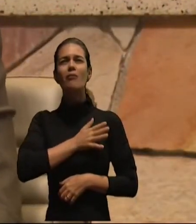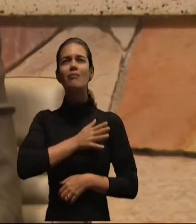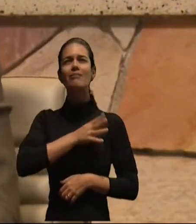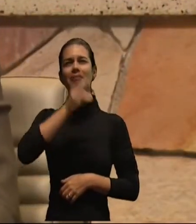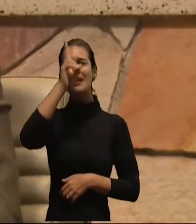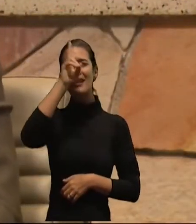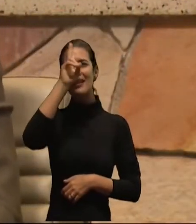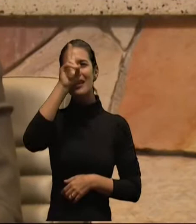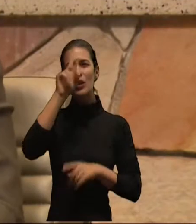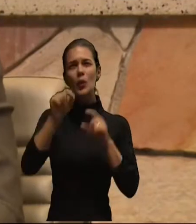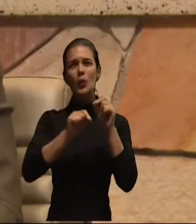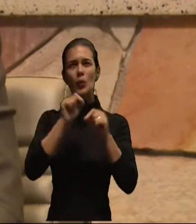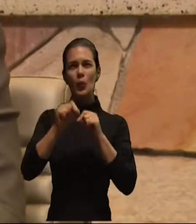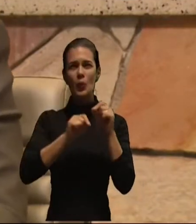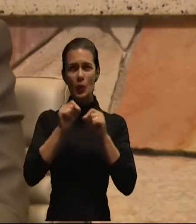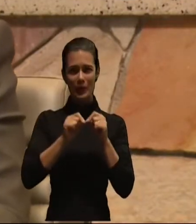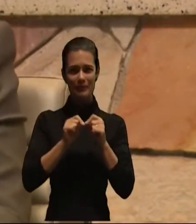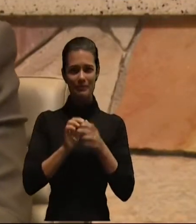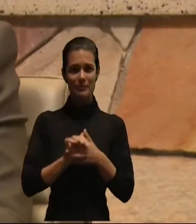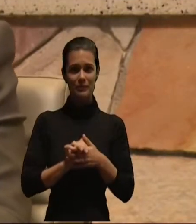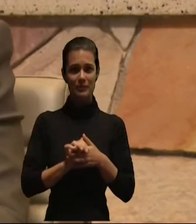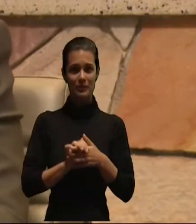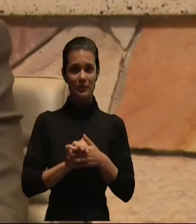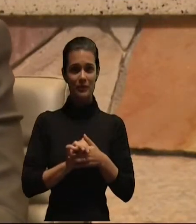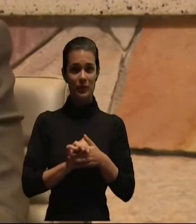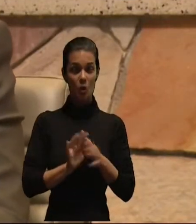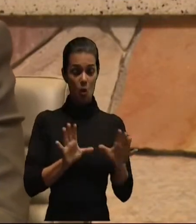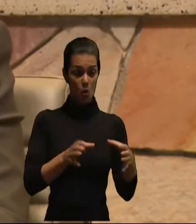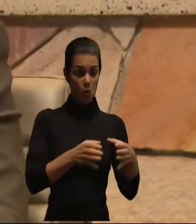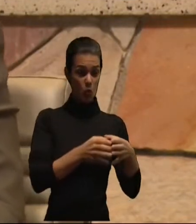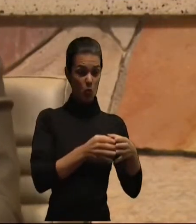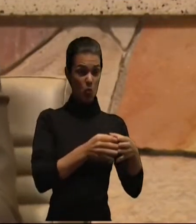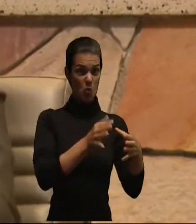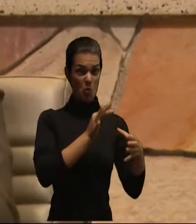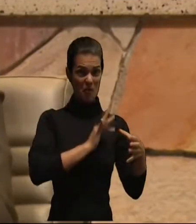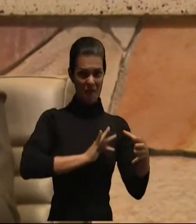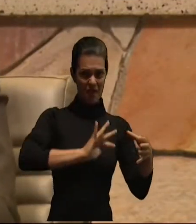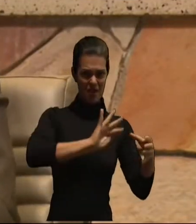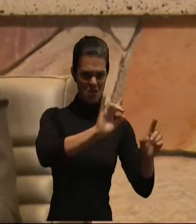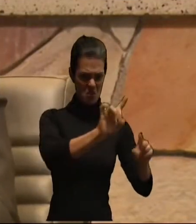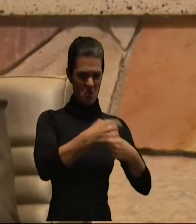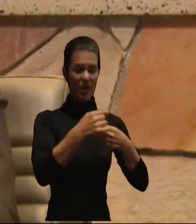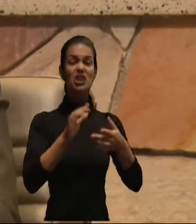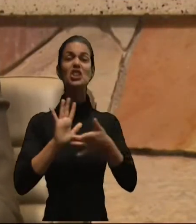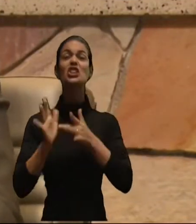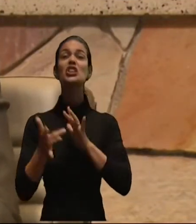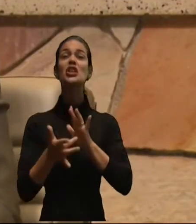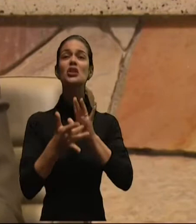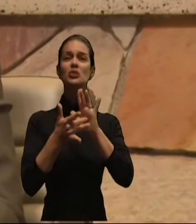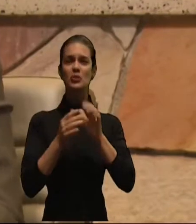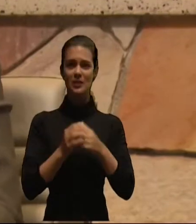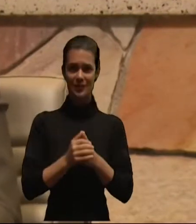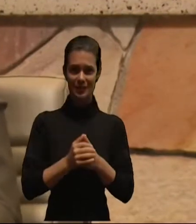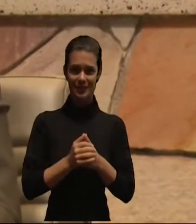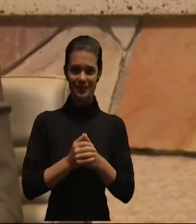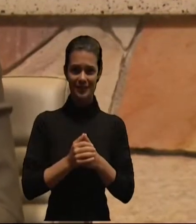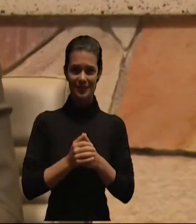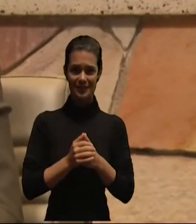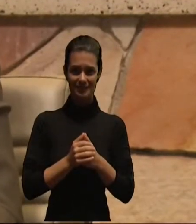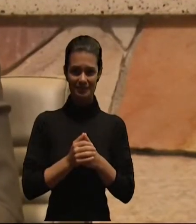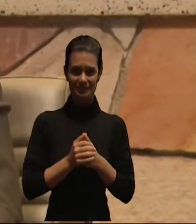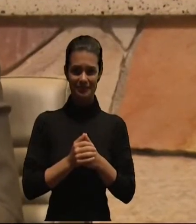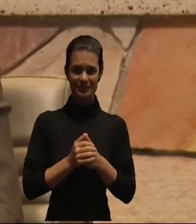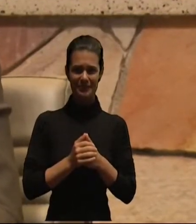muito criticado pelos fariseus, porque ele chamava Jesus de Abba. Abba, pai, significa intimidade,